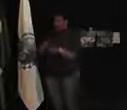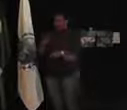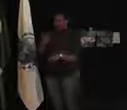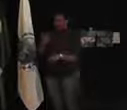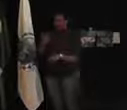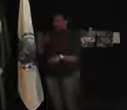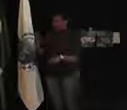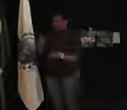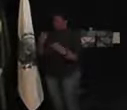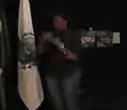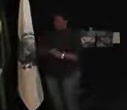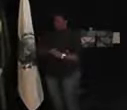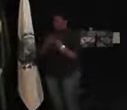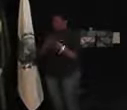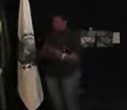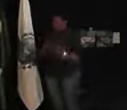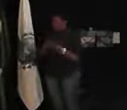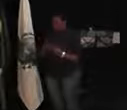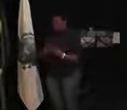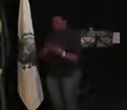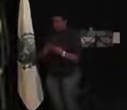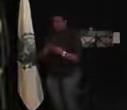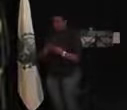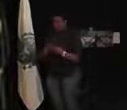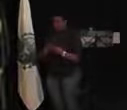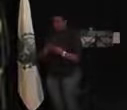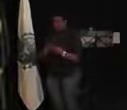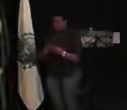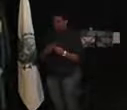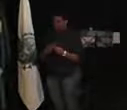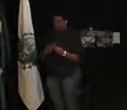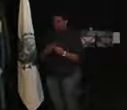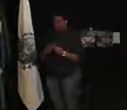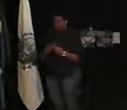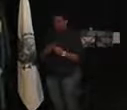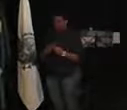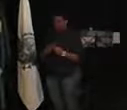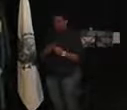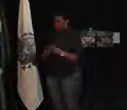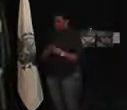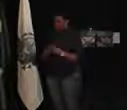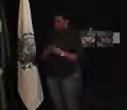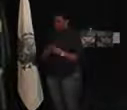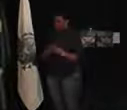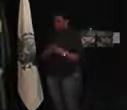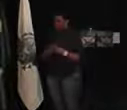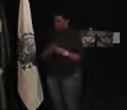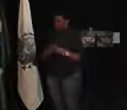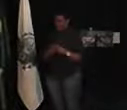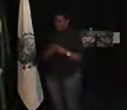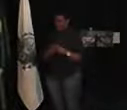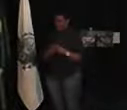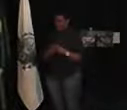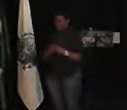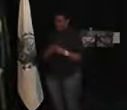paciência com cientistas que preferem pegar o lado